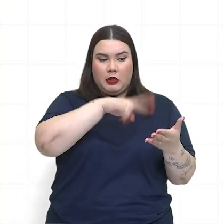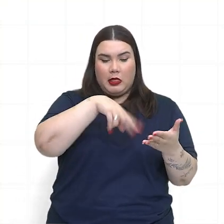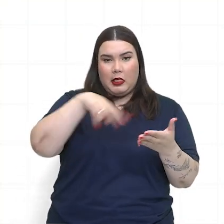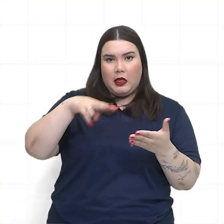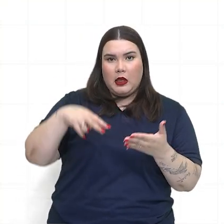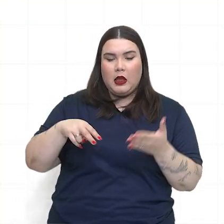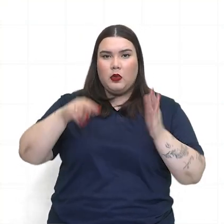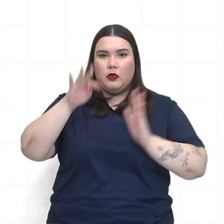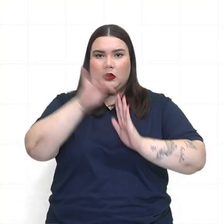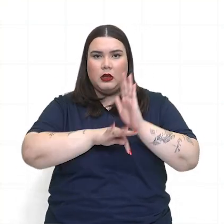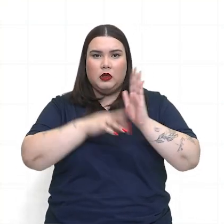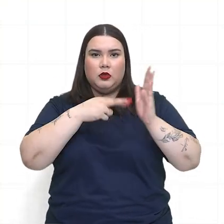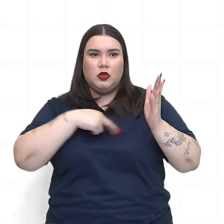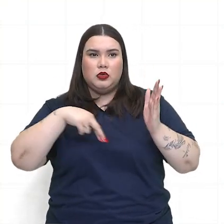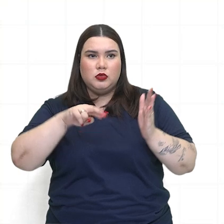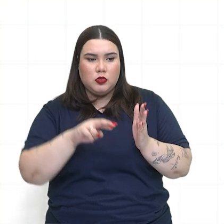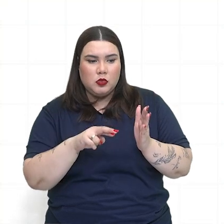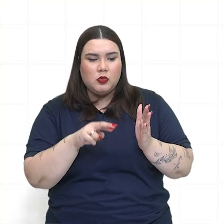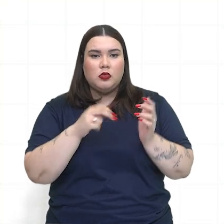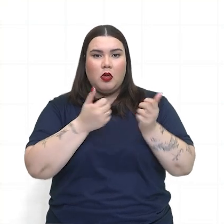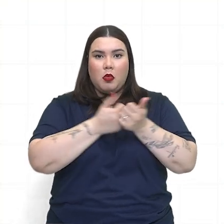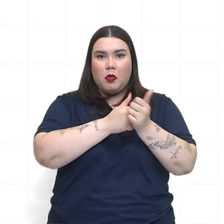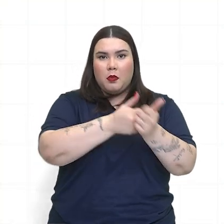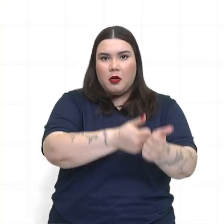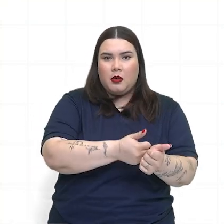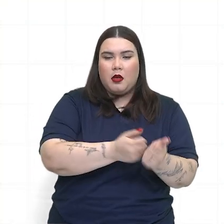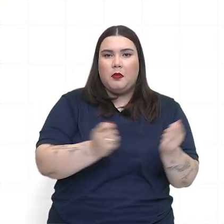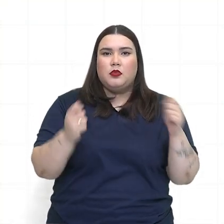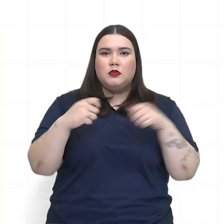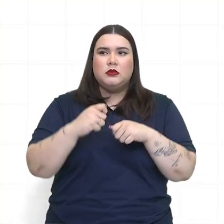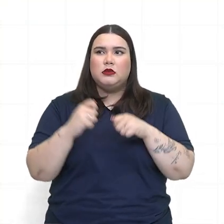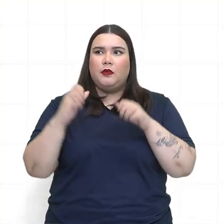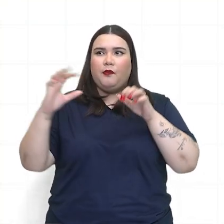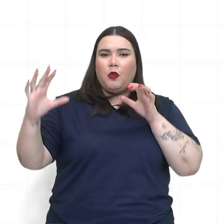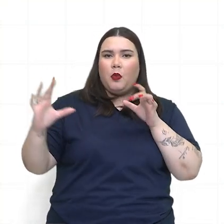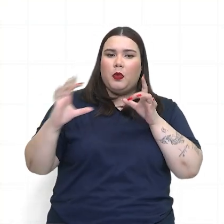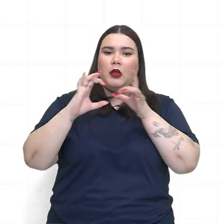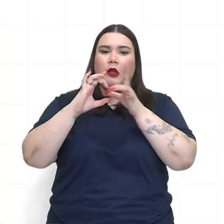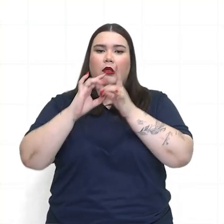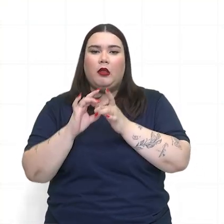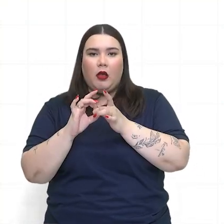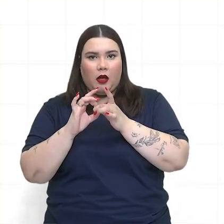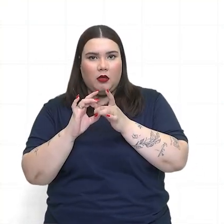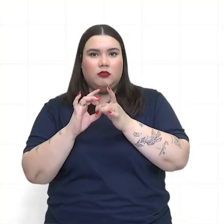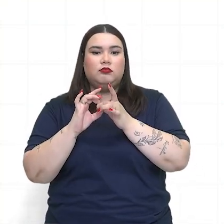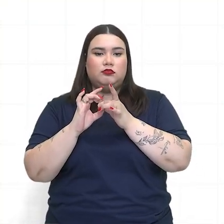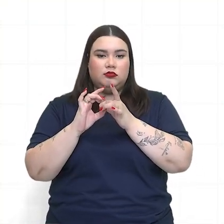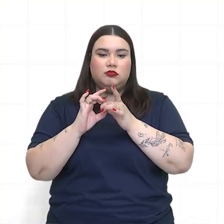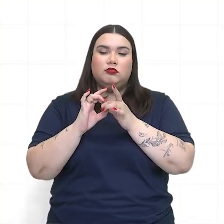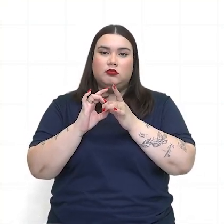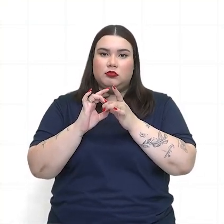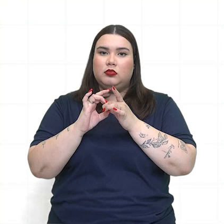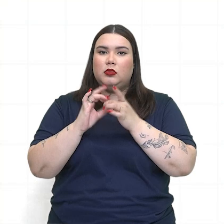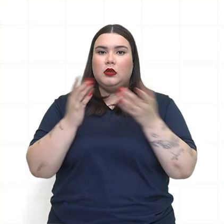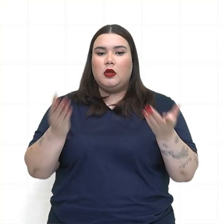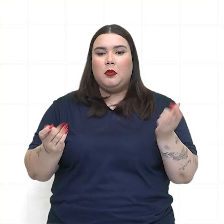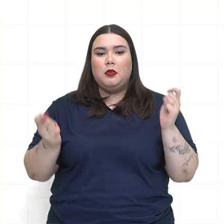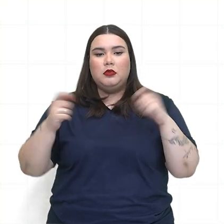algo maior do que o mundo material. E essa conexão, ela